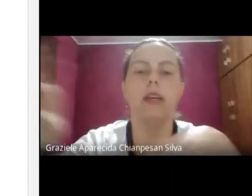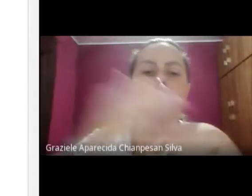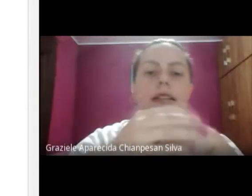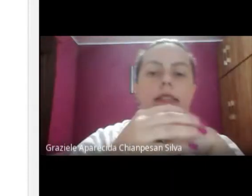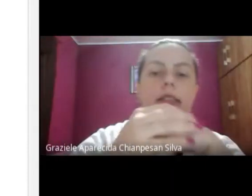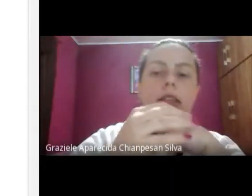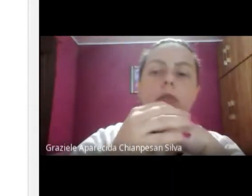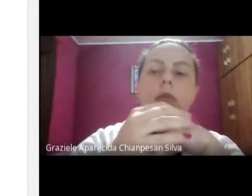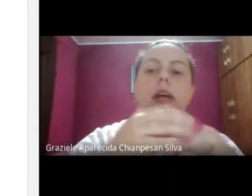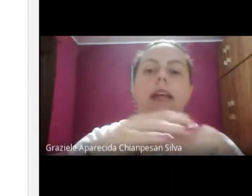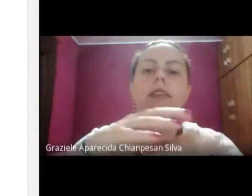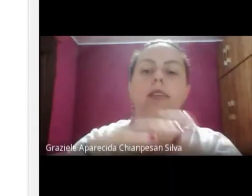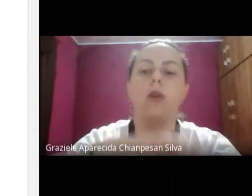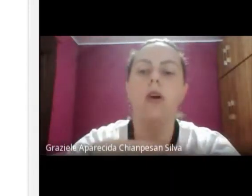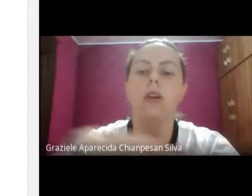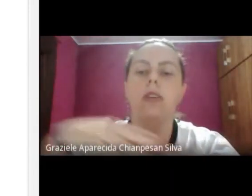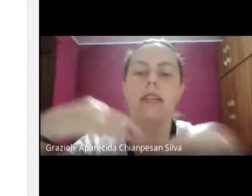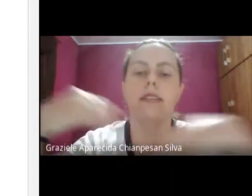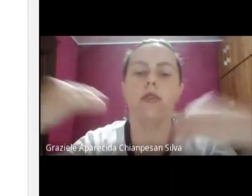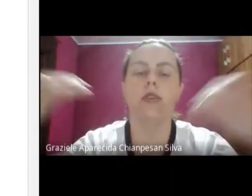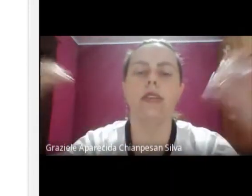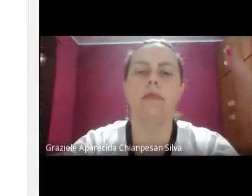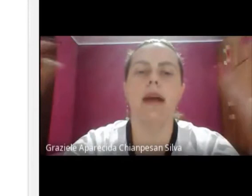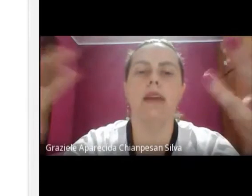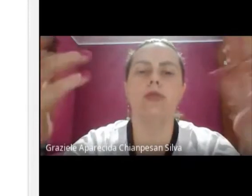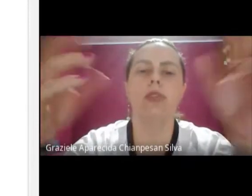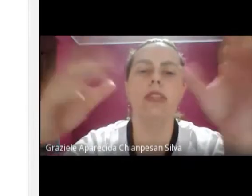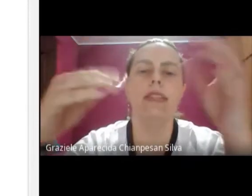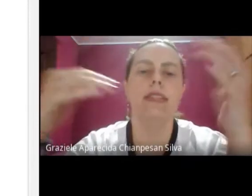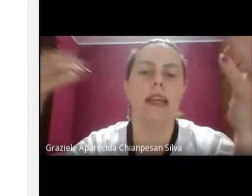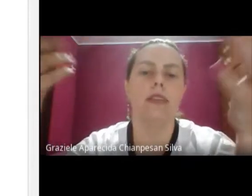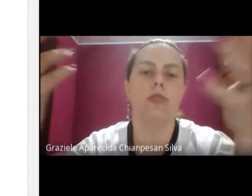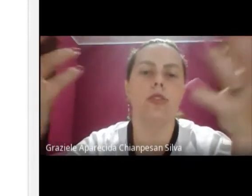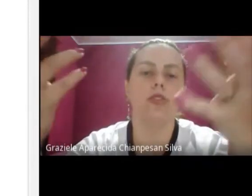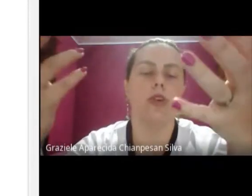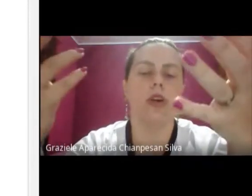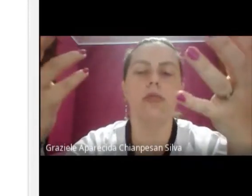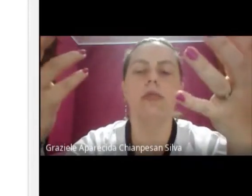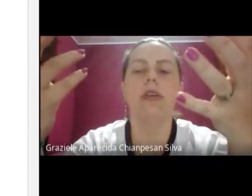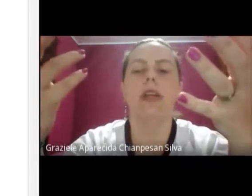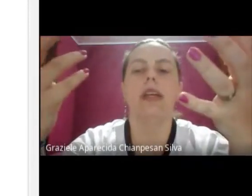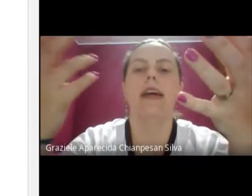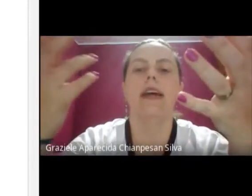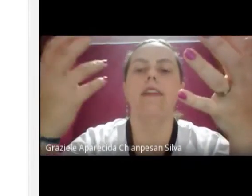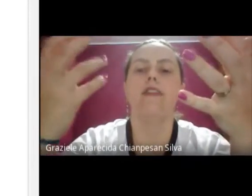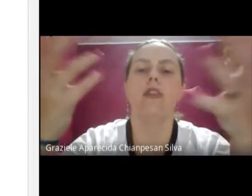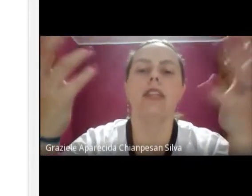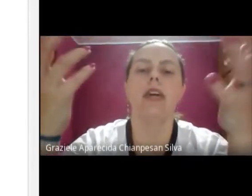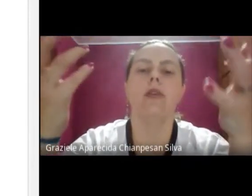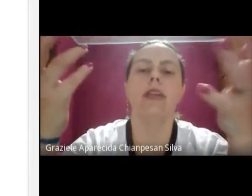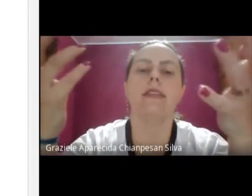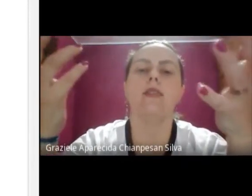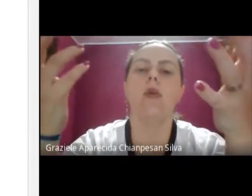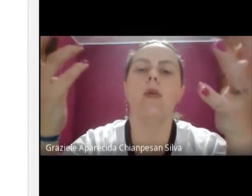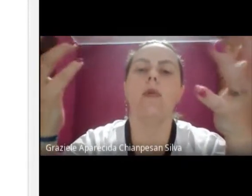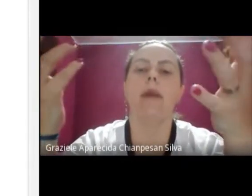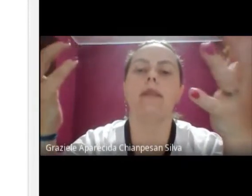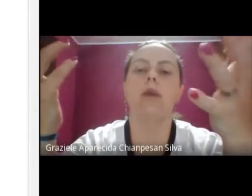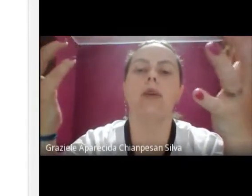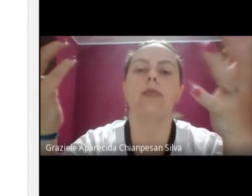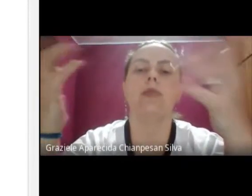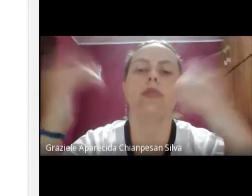que em 85, todo esse bairro, todo esse centro histórico fosse reconhecido